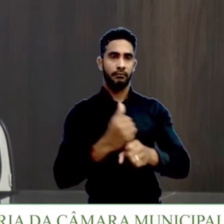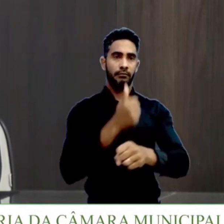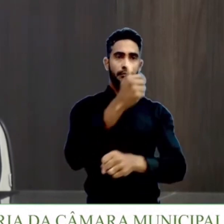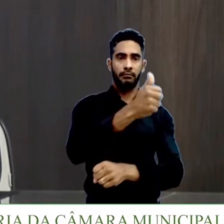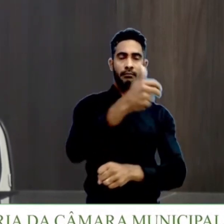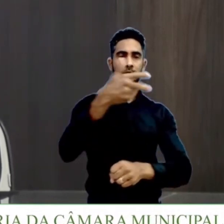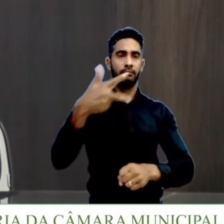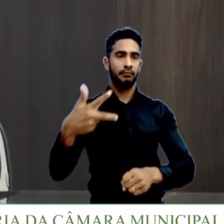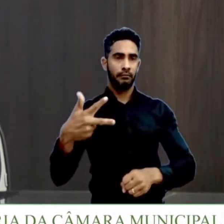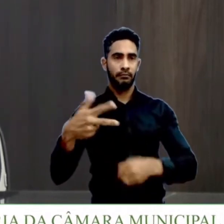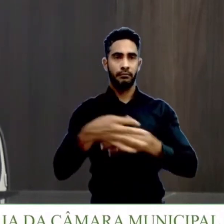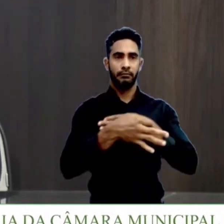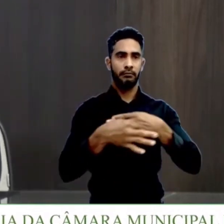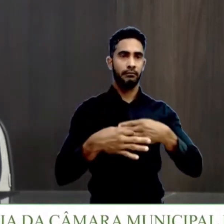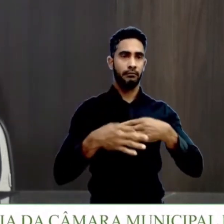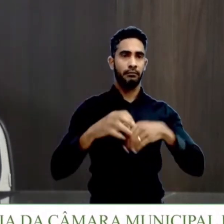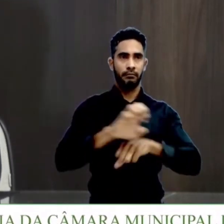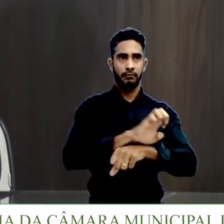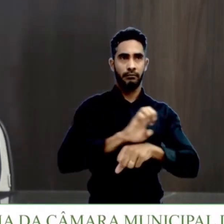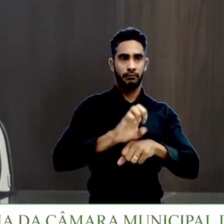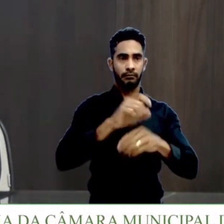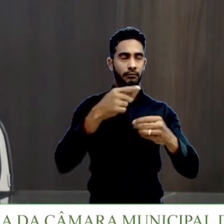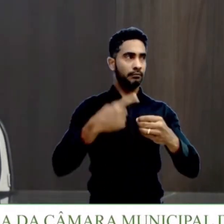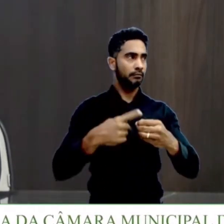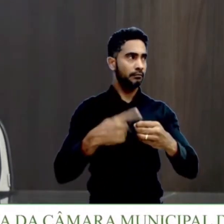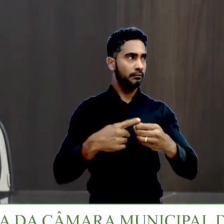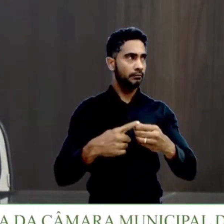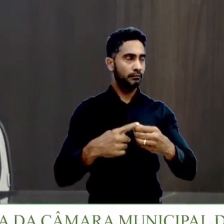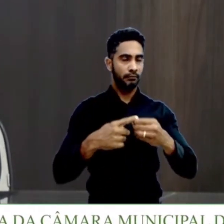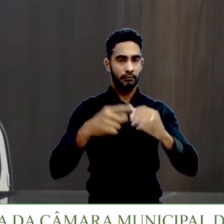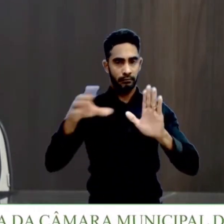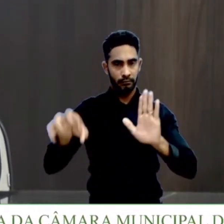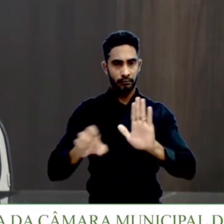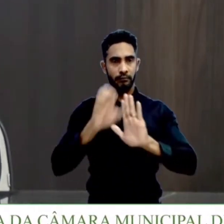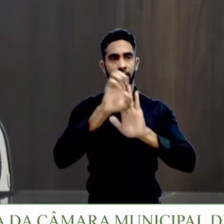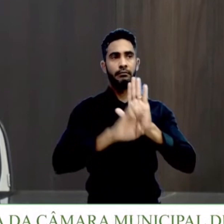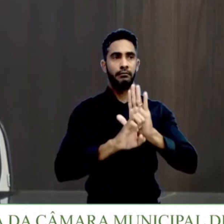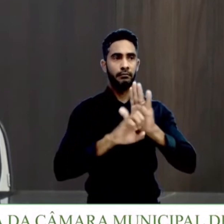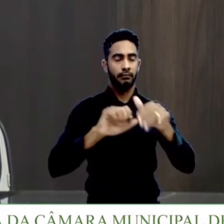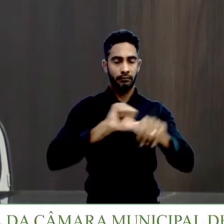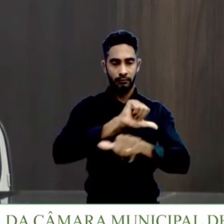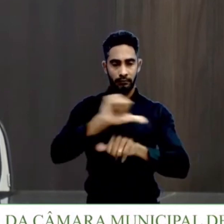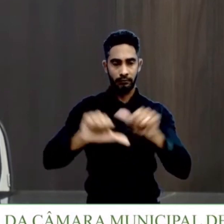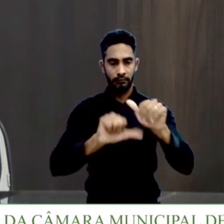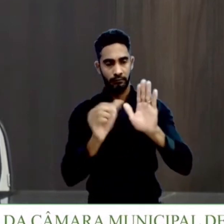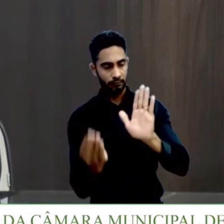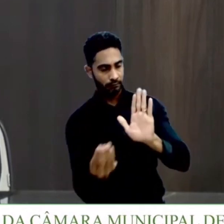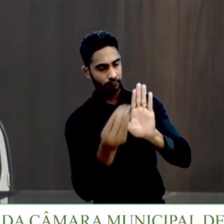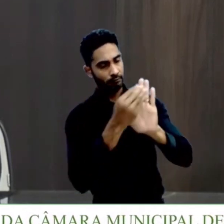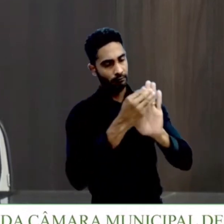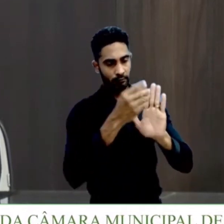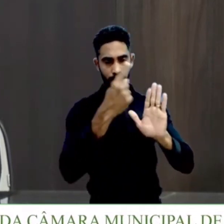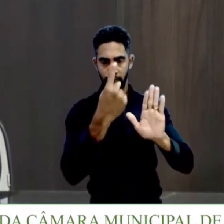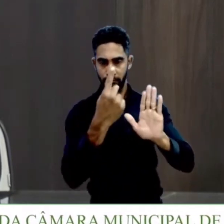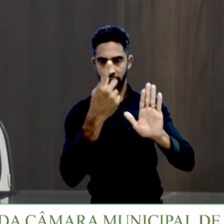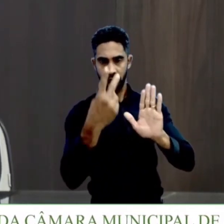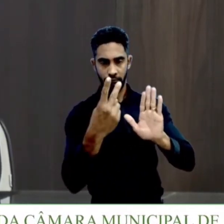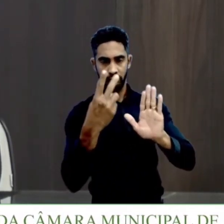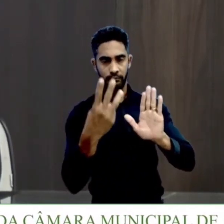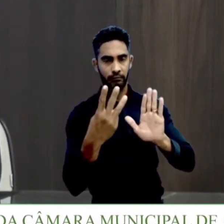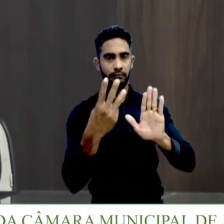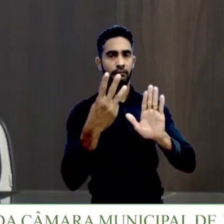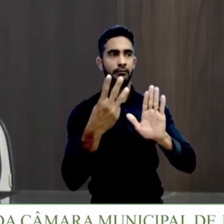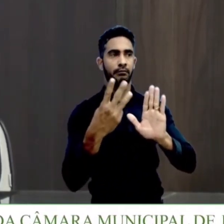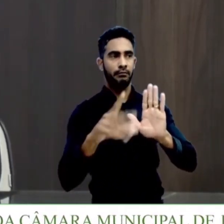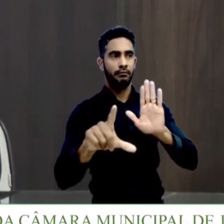003/2023, autoria, Poder Executivo Municipal, ementa, altera os anexos 1, 3 e